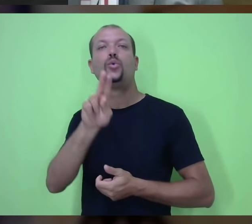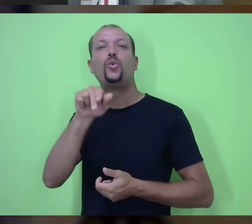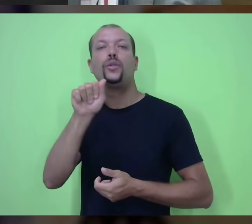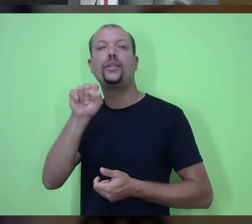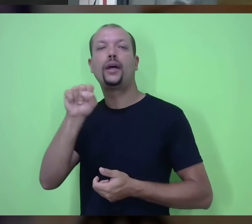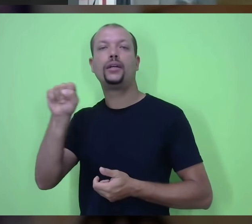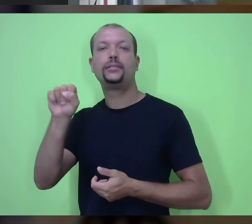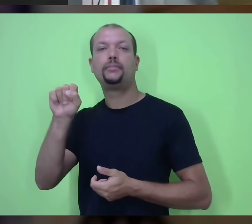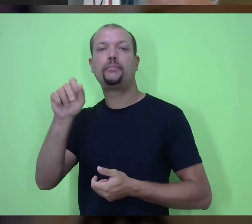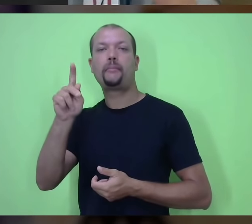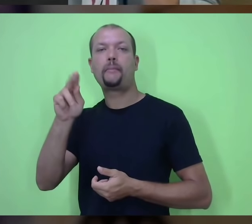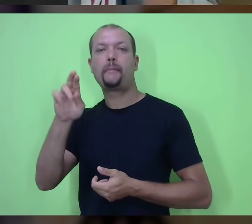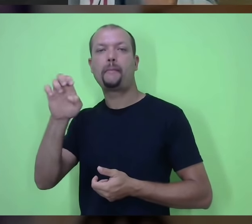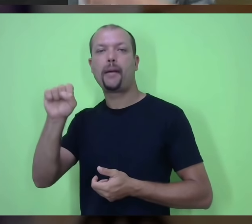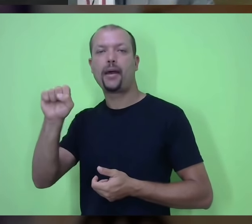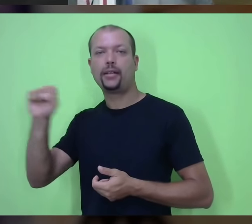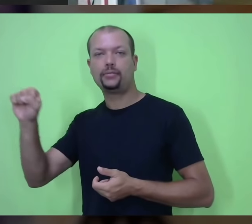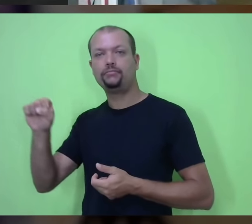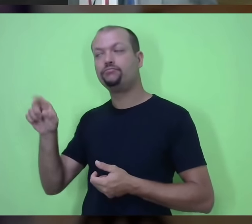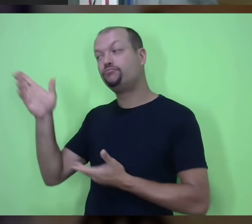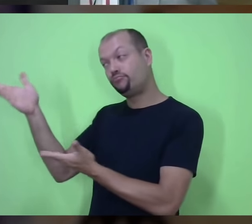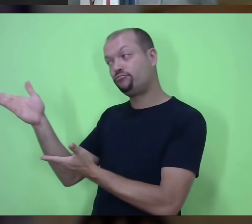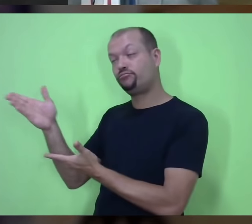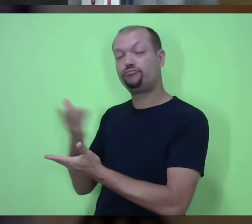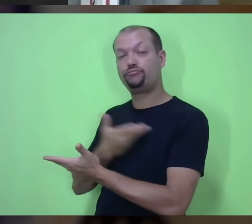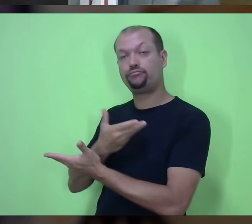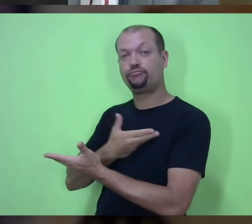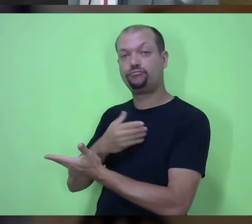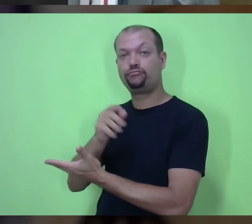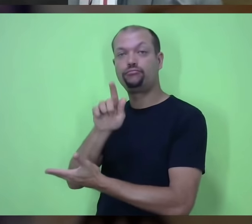denominada UNASPRESS, né, que atua também o pastor Gabriel.